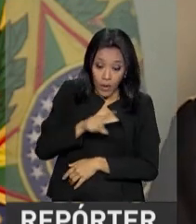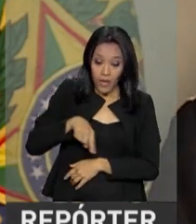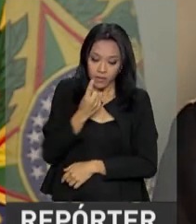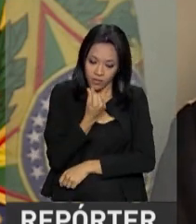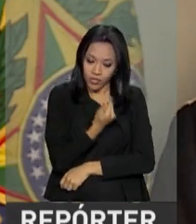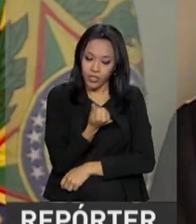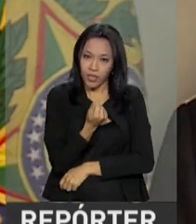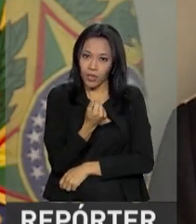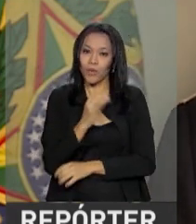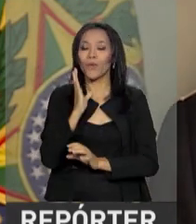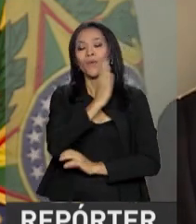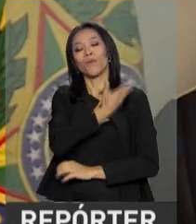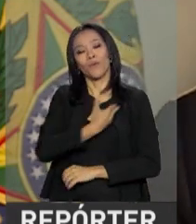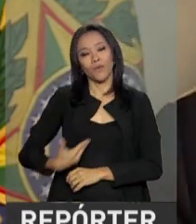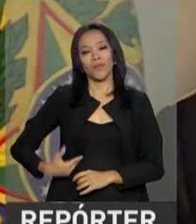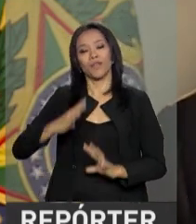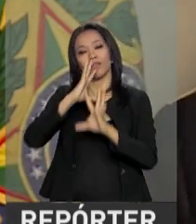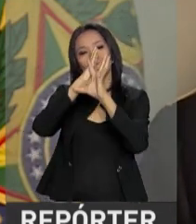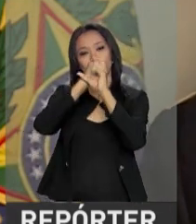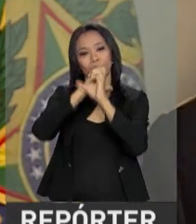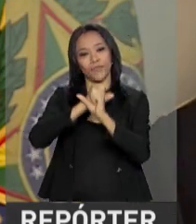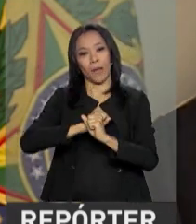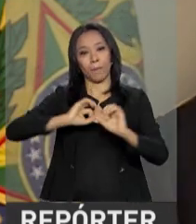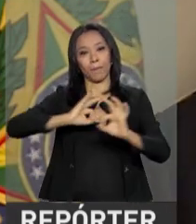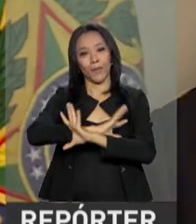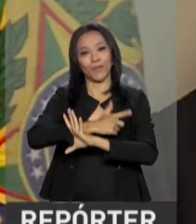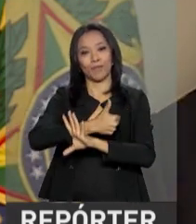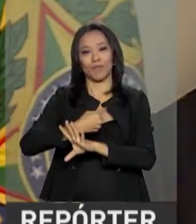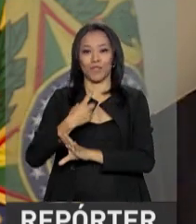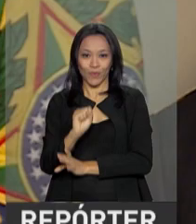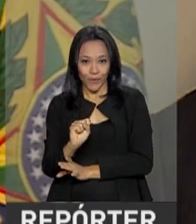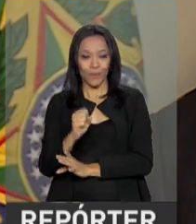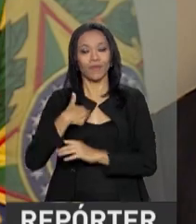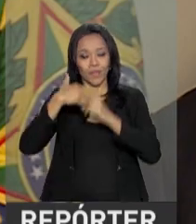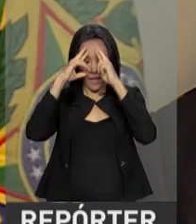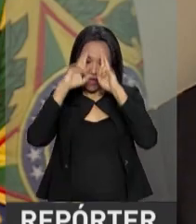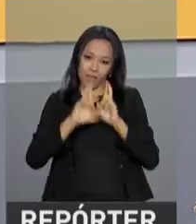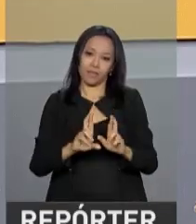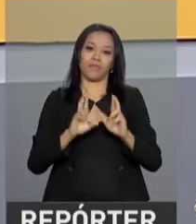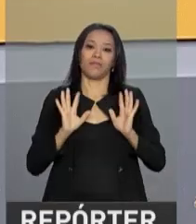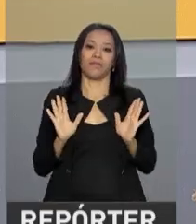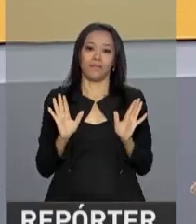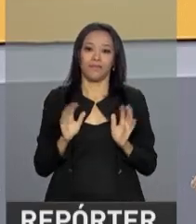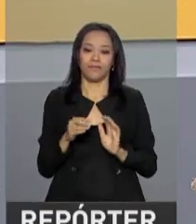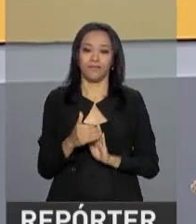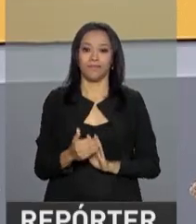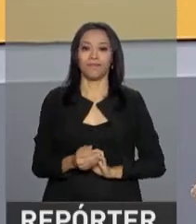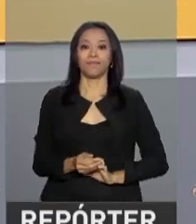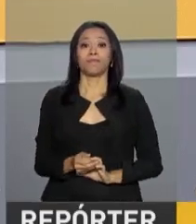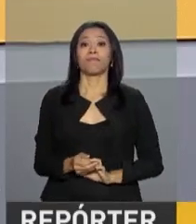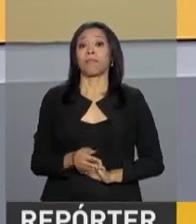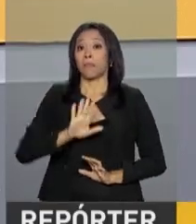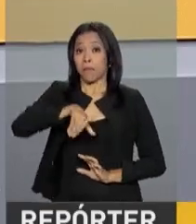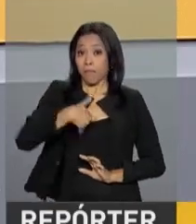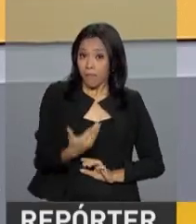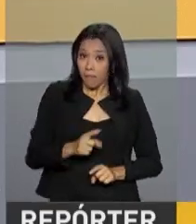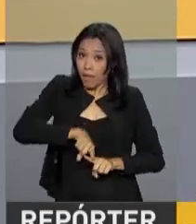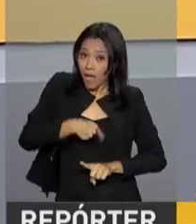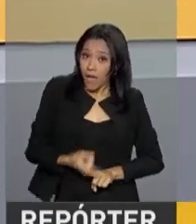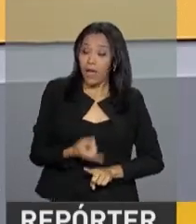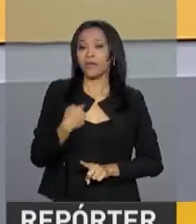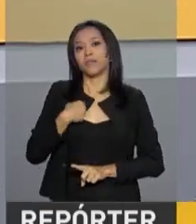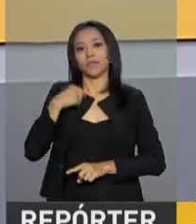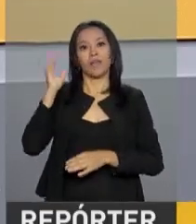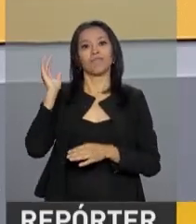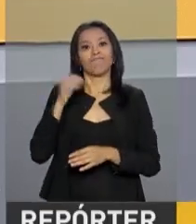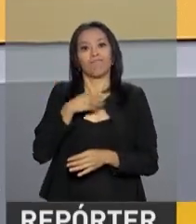de 2018 e garante o cumprimento da chamada regra mais benefícios para o bom pagador